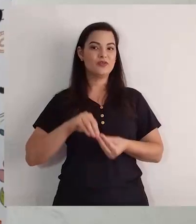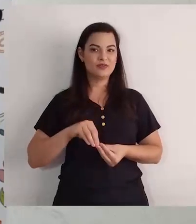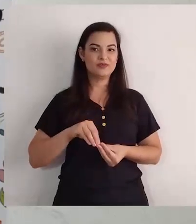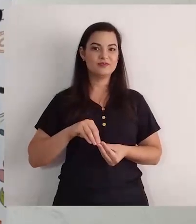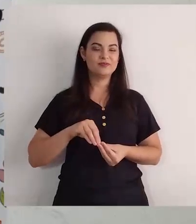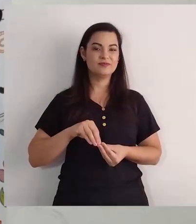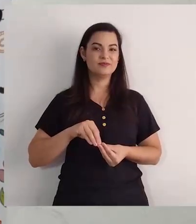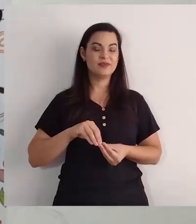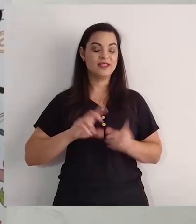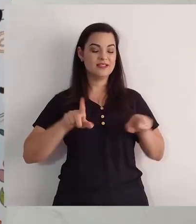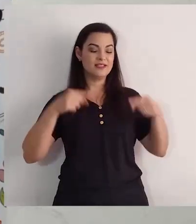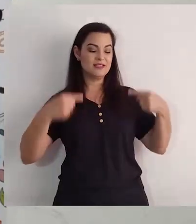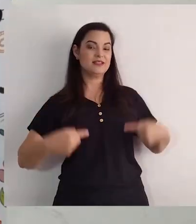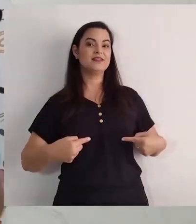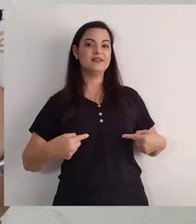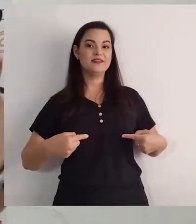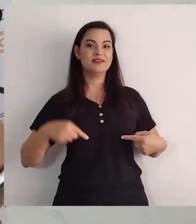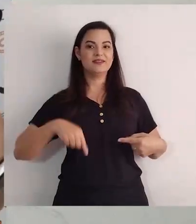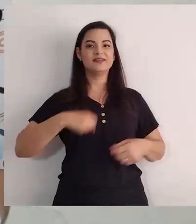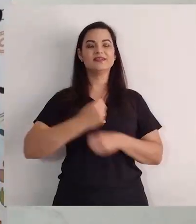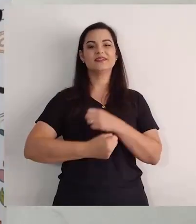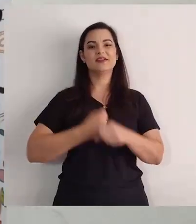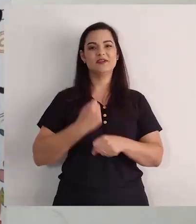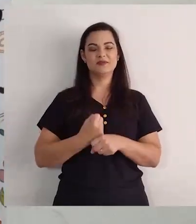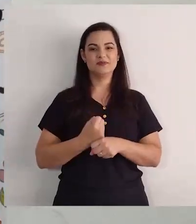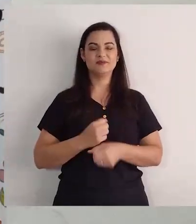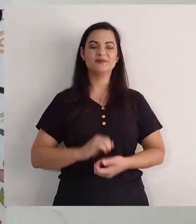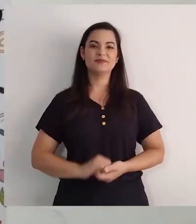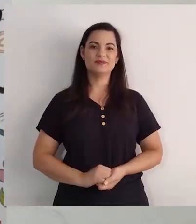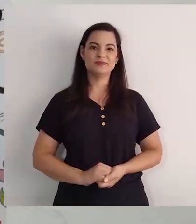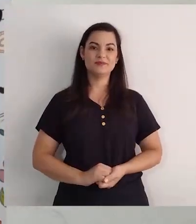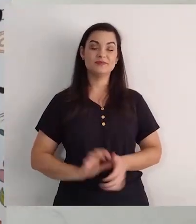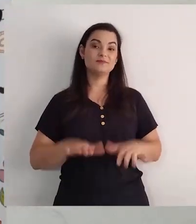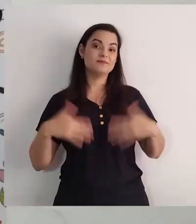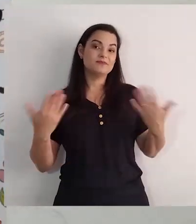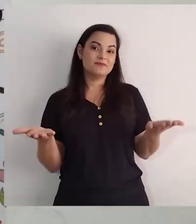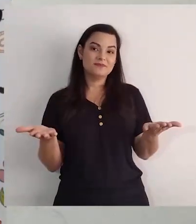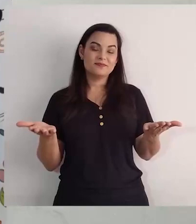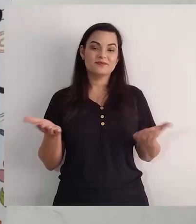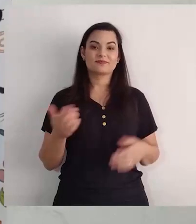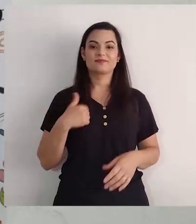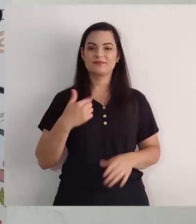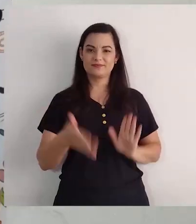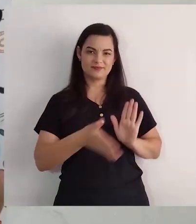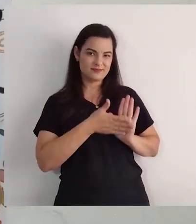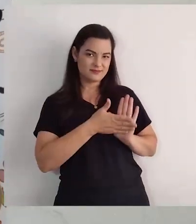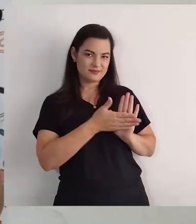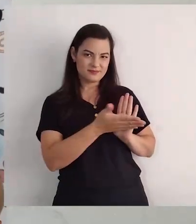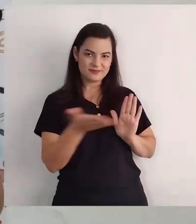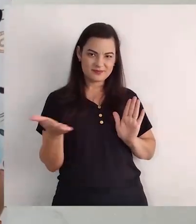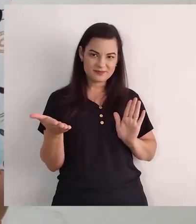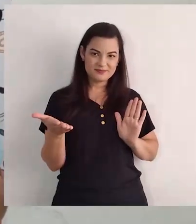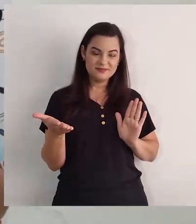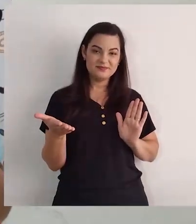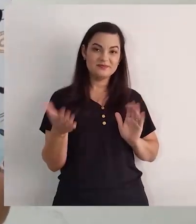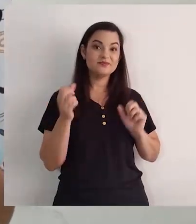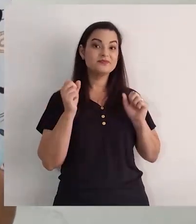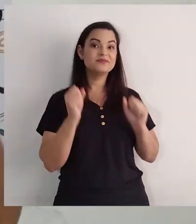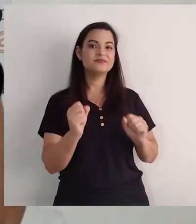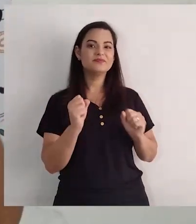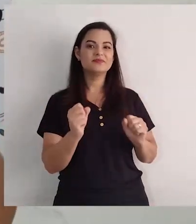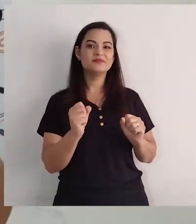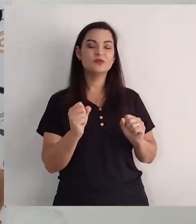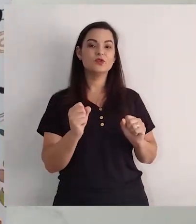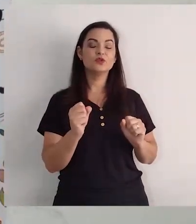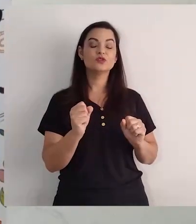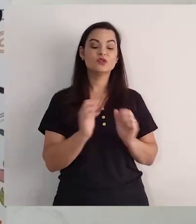finalizar aí os nossos desafios deste ano. Então, a minha proposta é que você